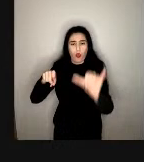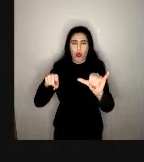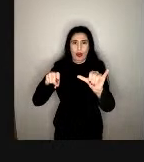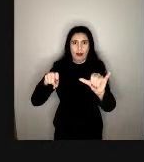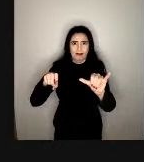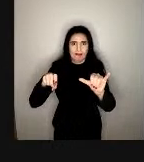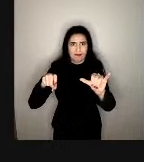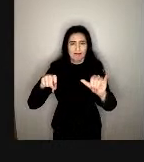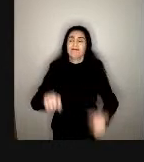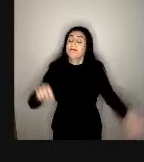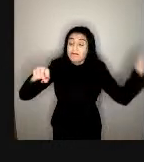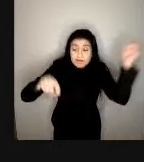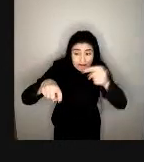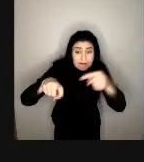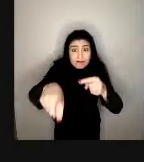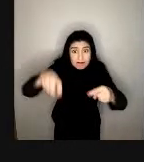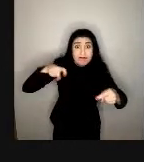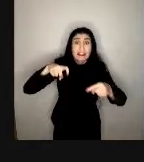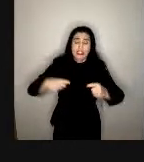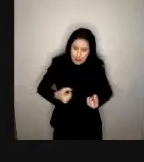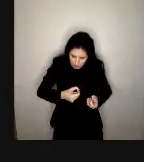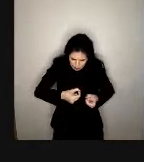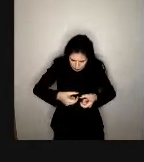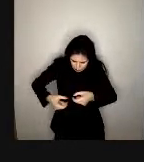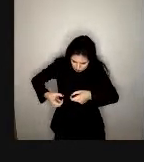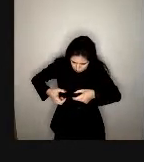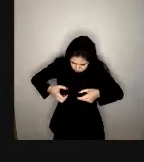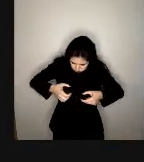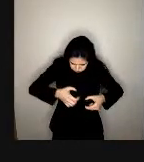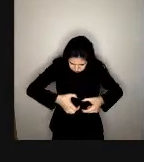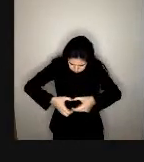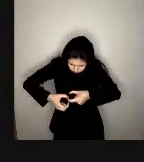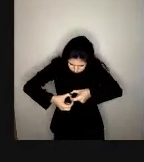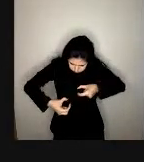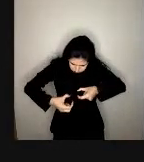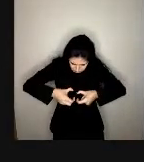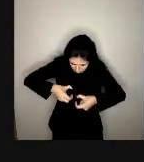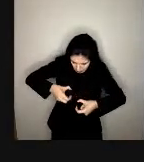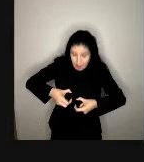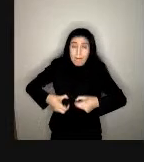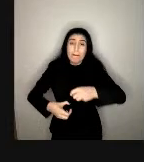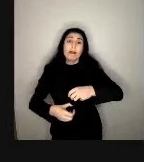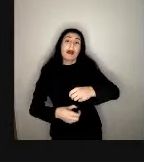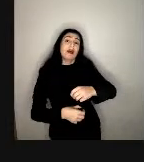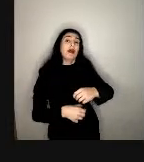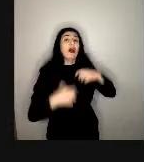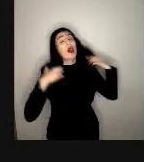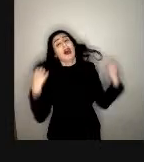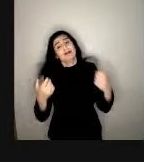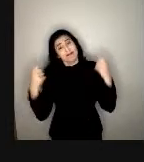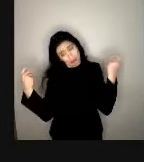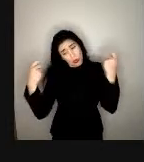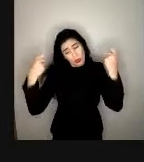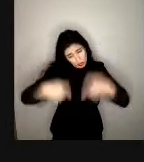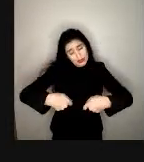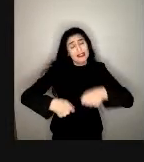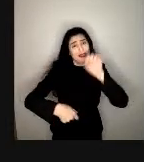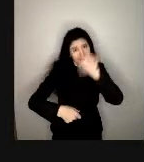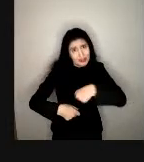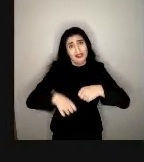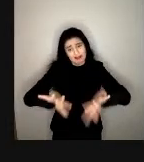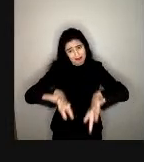nos dá glândulas mamárias e que faz com que a gente possa ter câncer de mama. A eles... tem menos hormônios do que